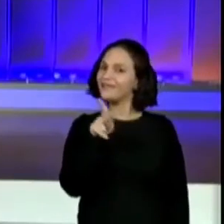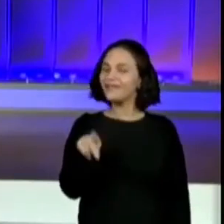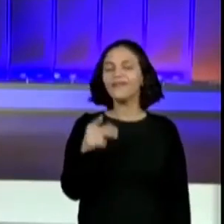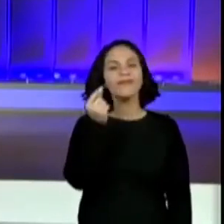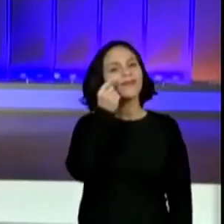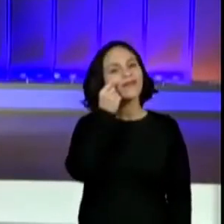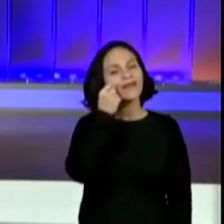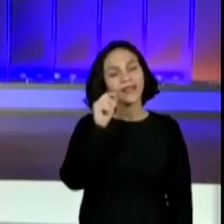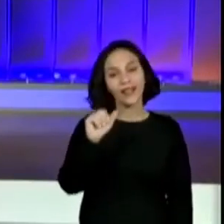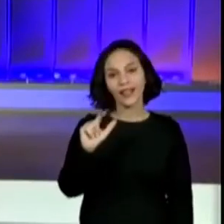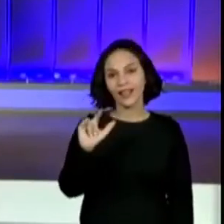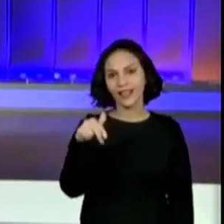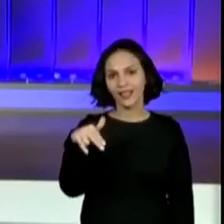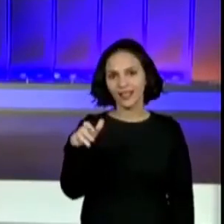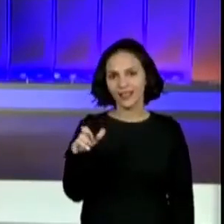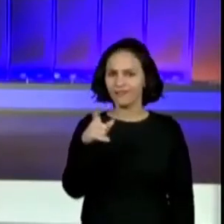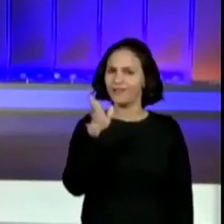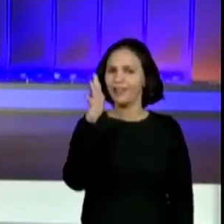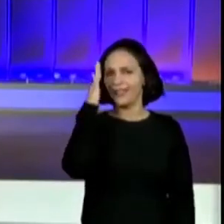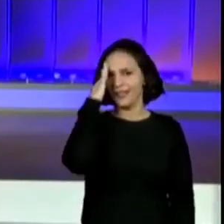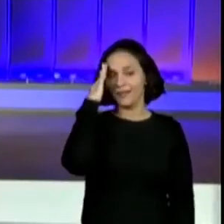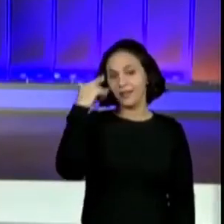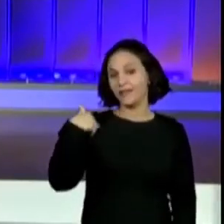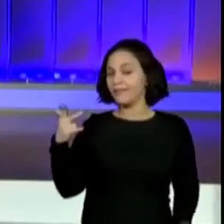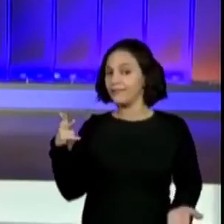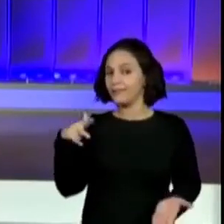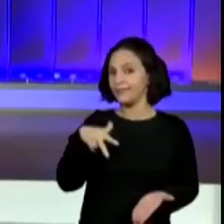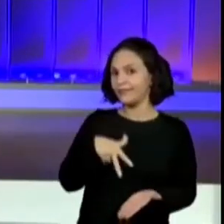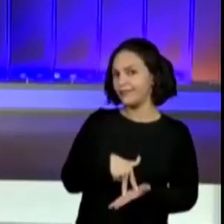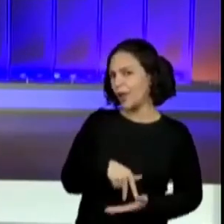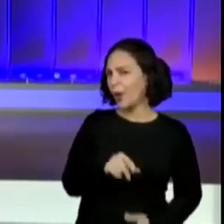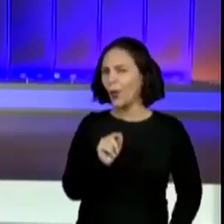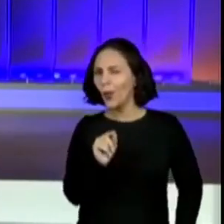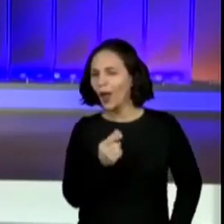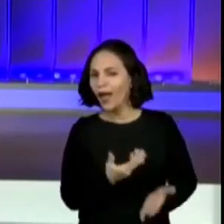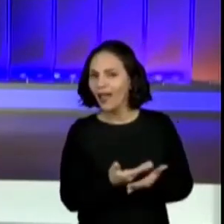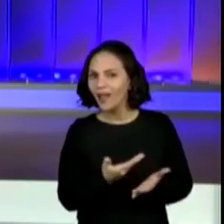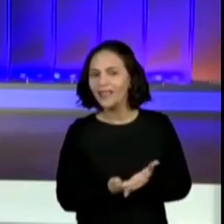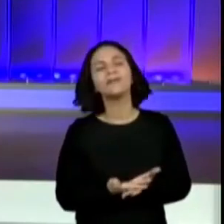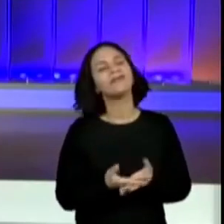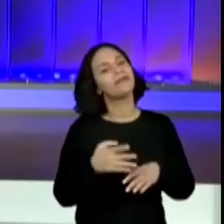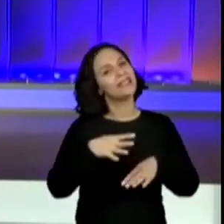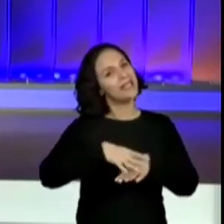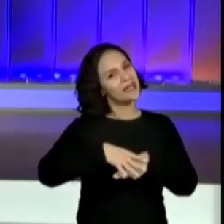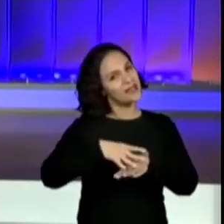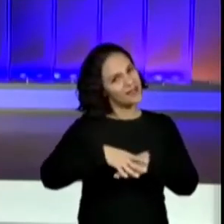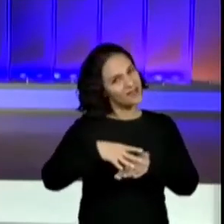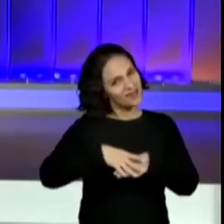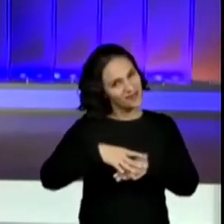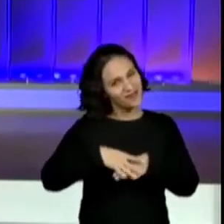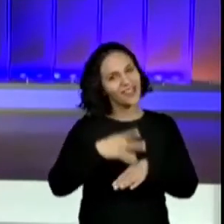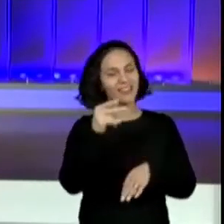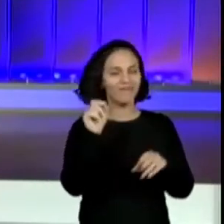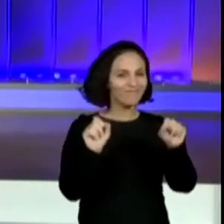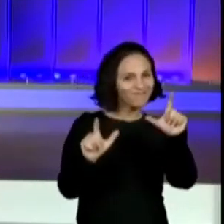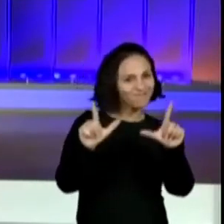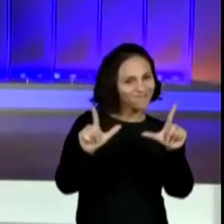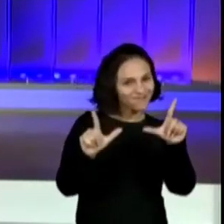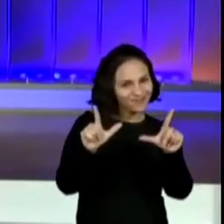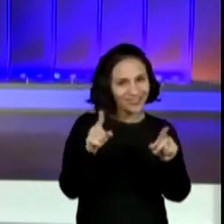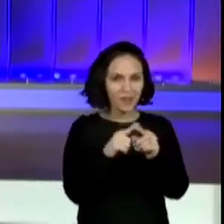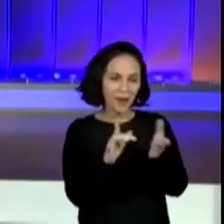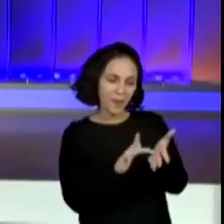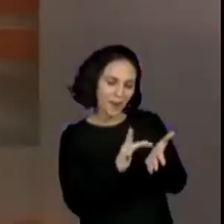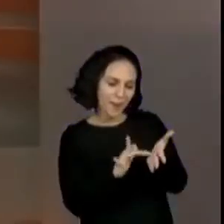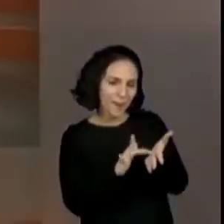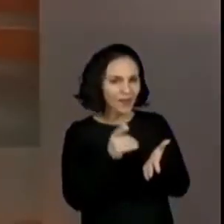Aline GAC e vocês sabem que se eu estou na área é mais um dia de matemática na sua telinha